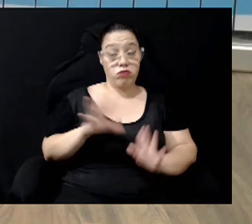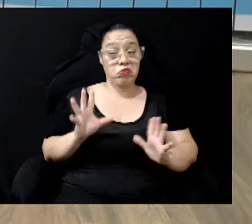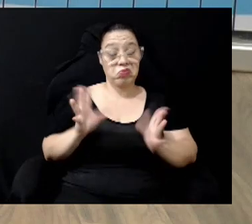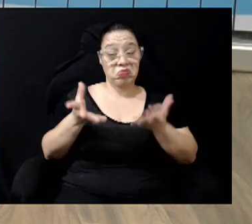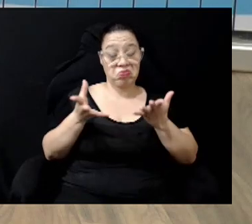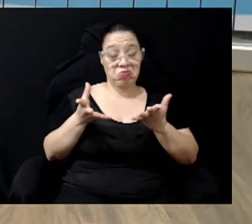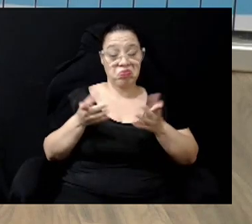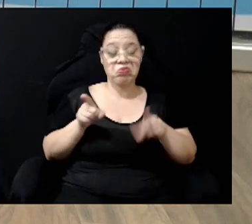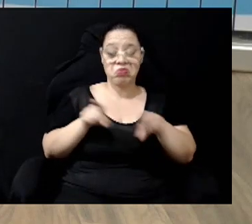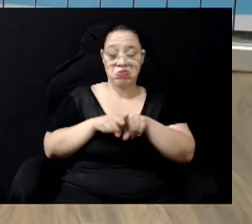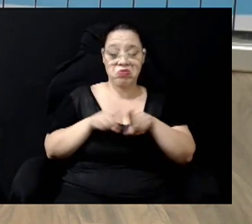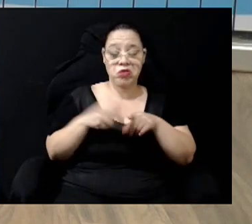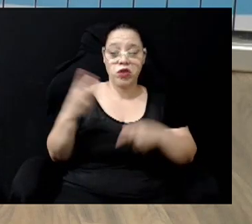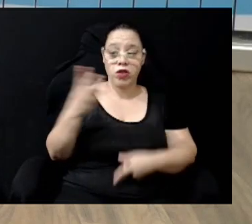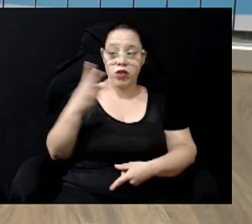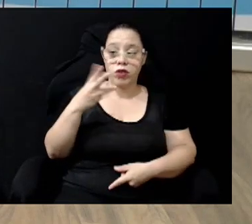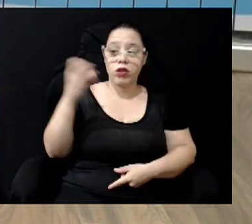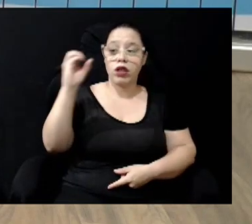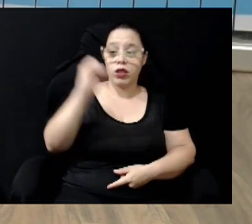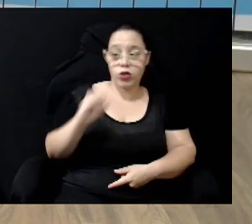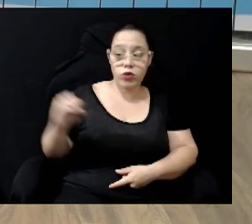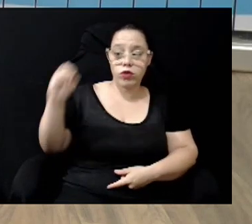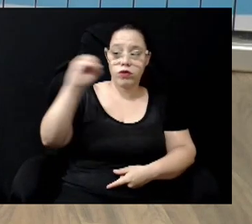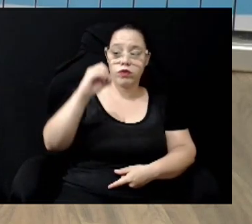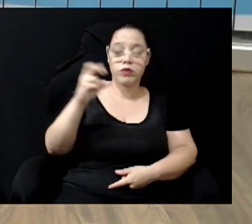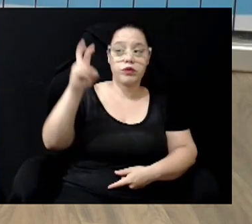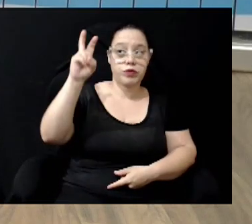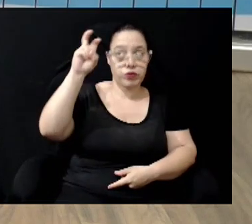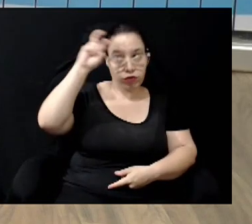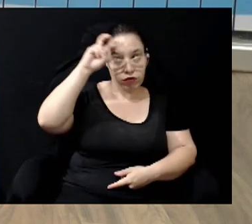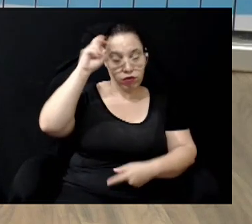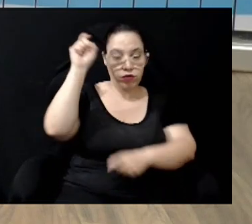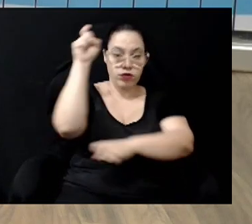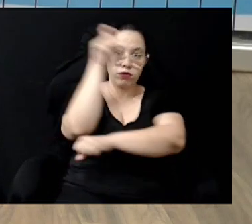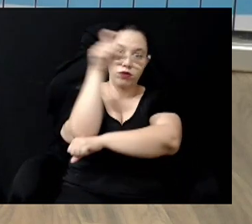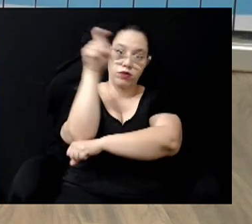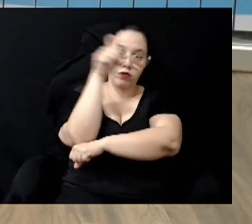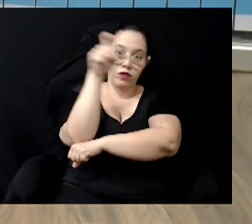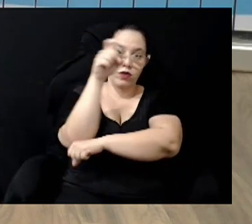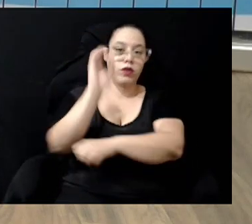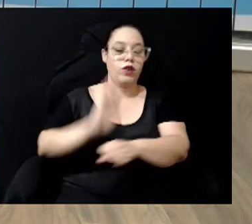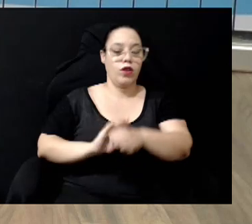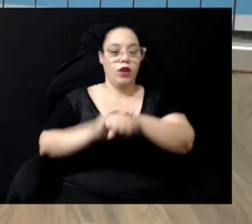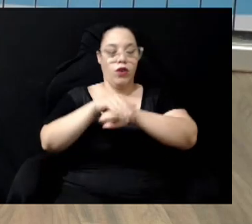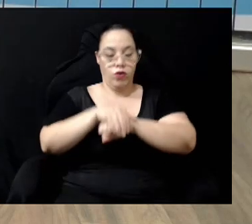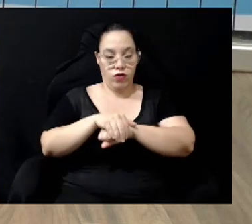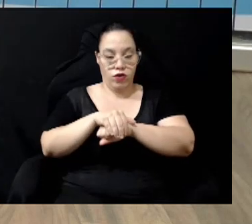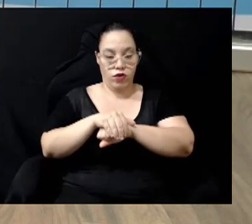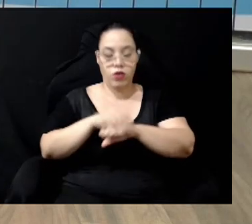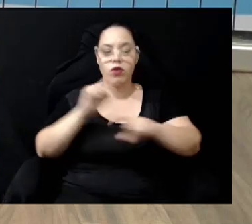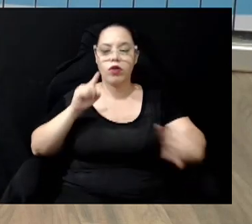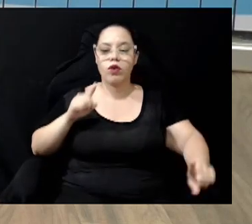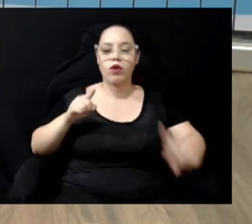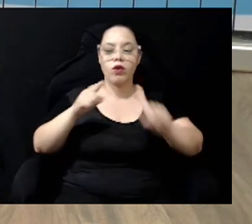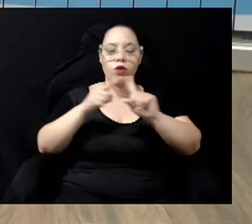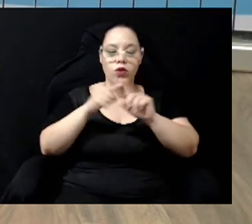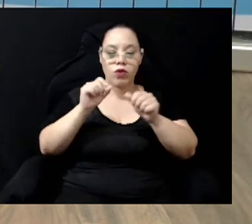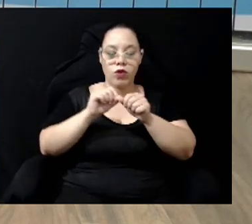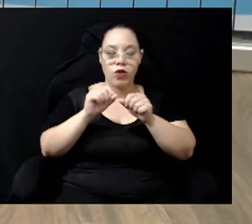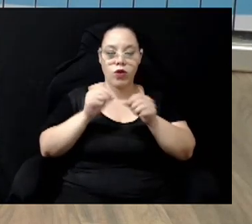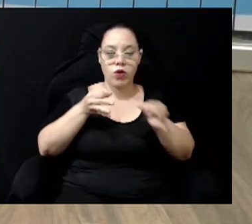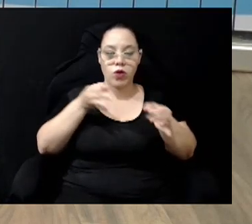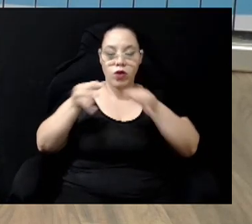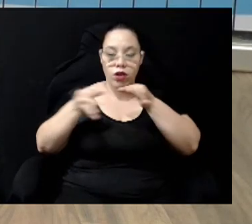3 de outubro, quinta-feira, em Barão Geraldo, no período noturno, e tem o objetivo de fazer testes informais